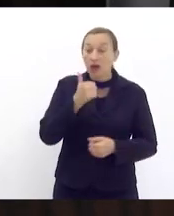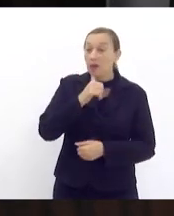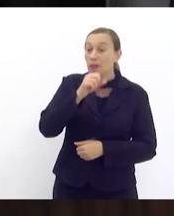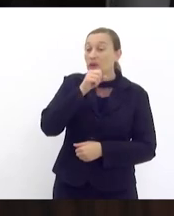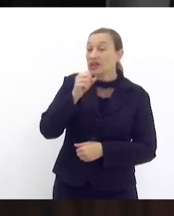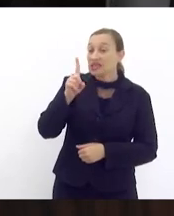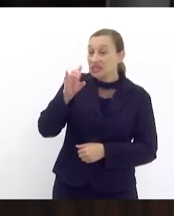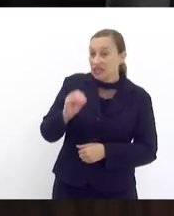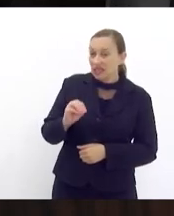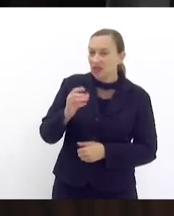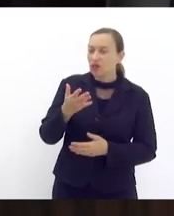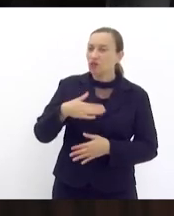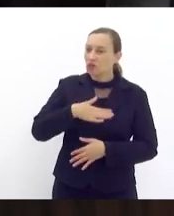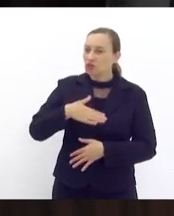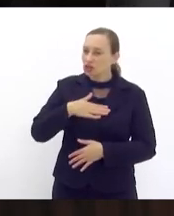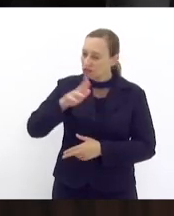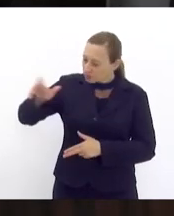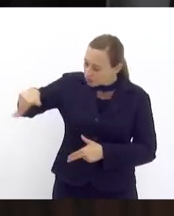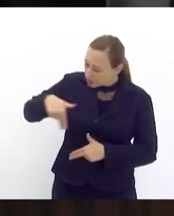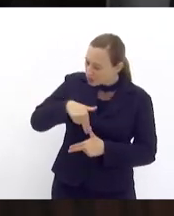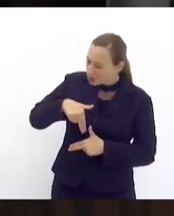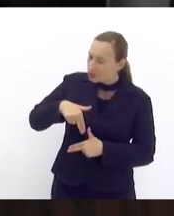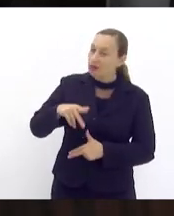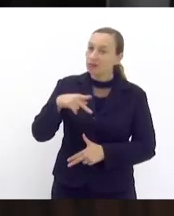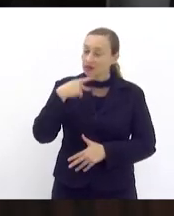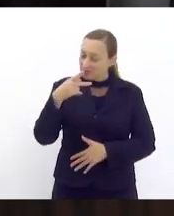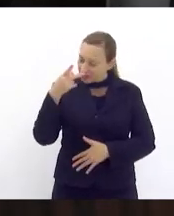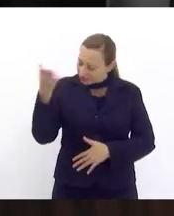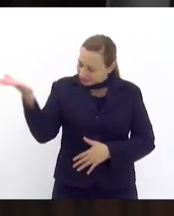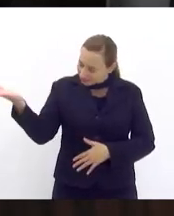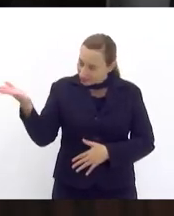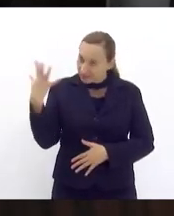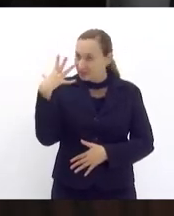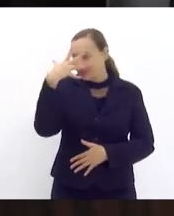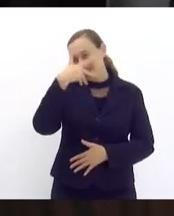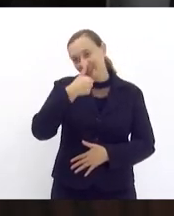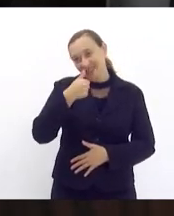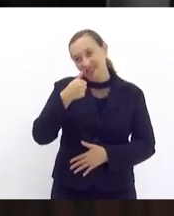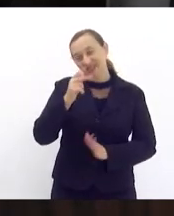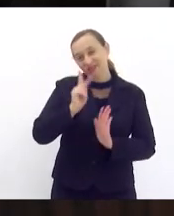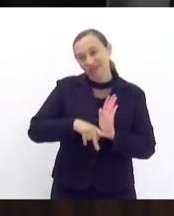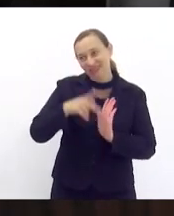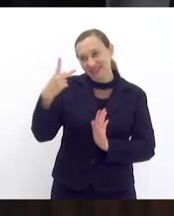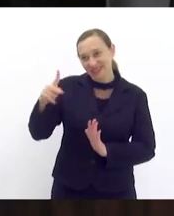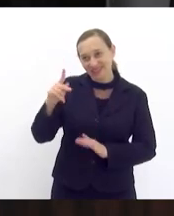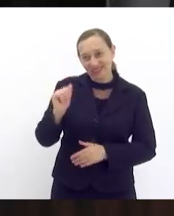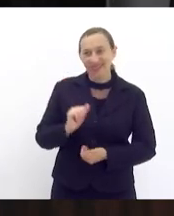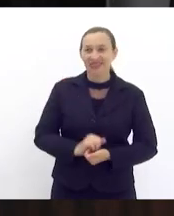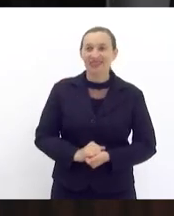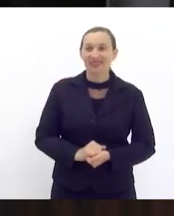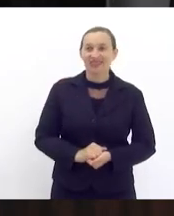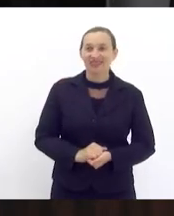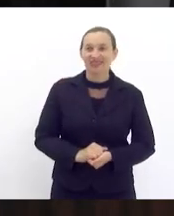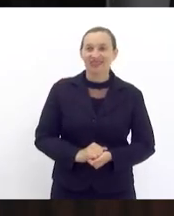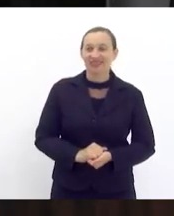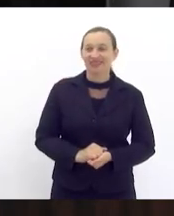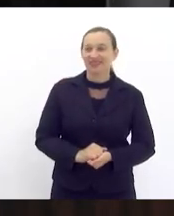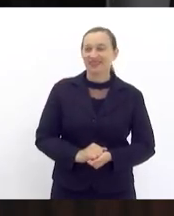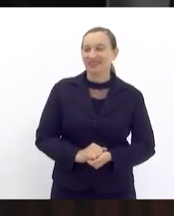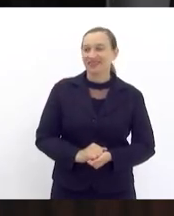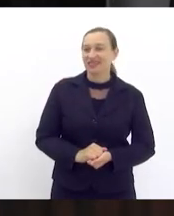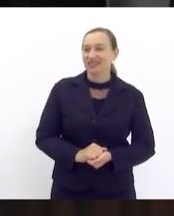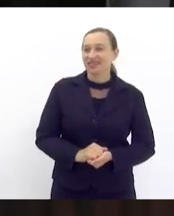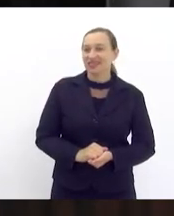Eu gostaria que se ela fosse a Tribuna para fazer esse tão bonito esse projeto seu tá só fica